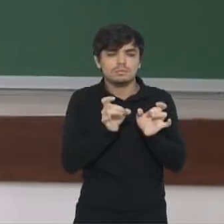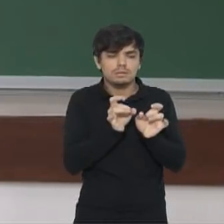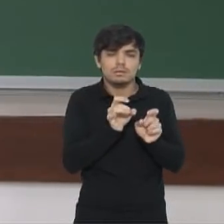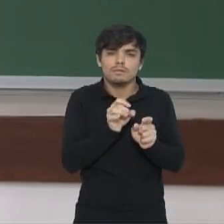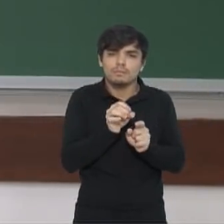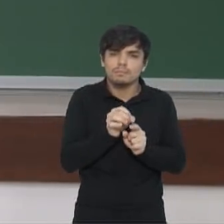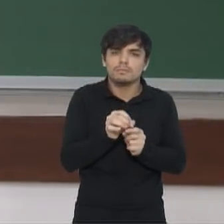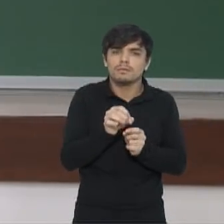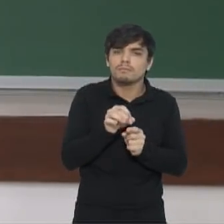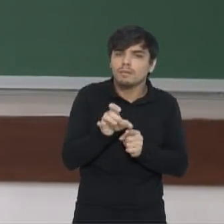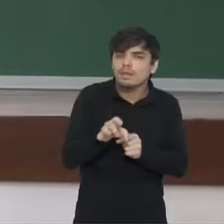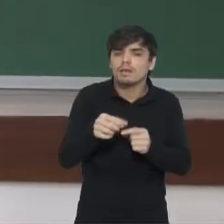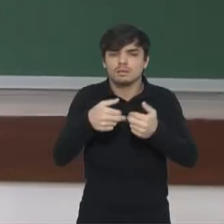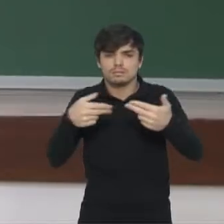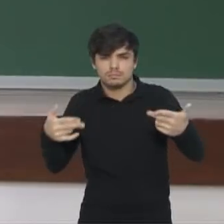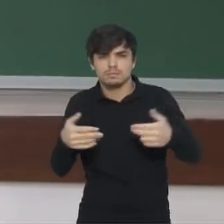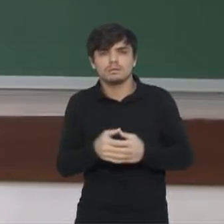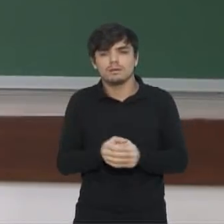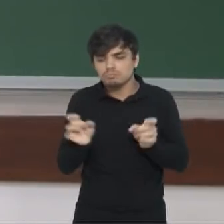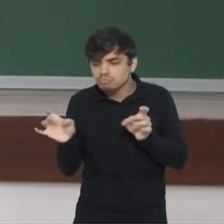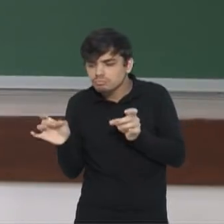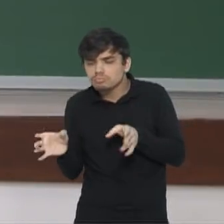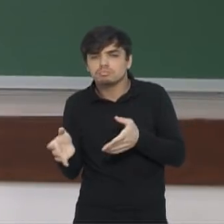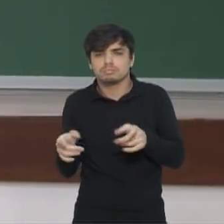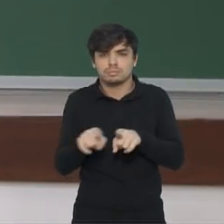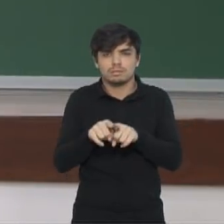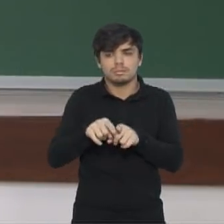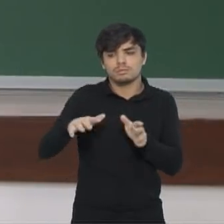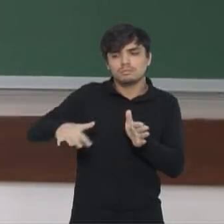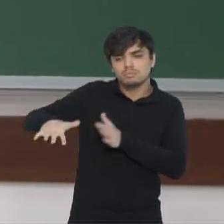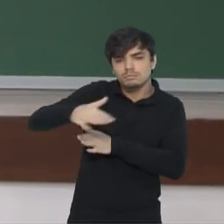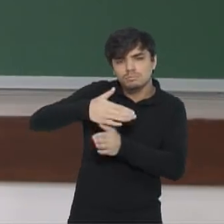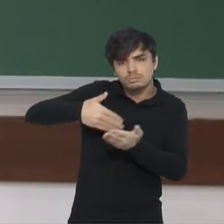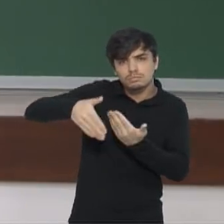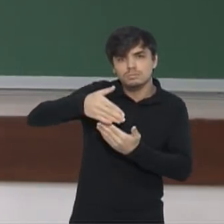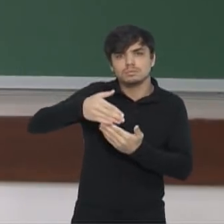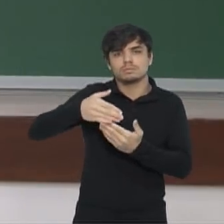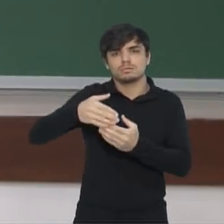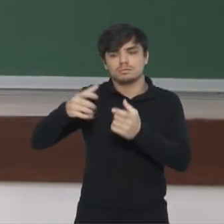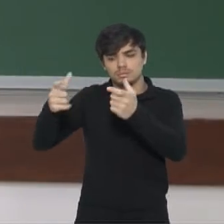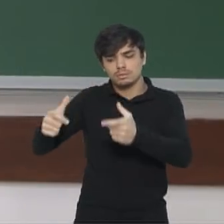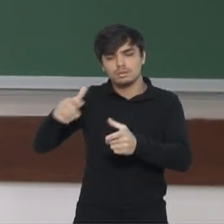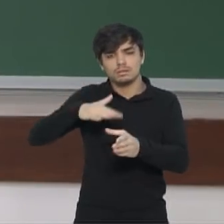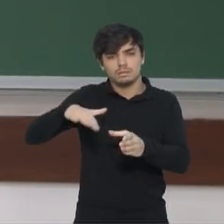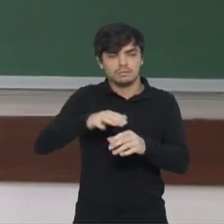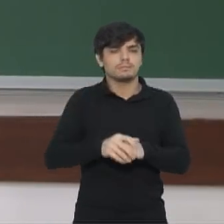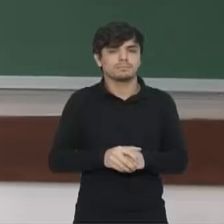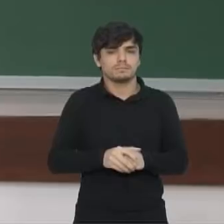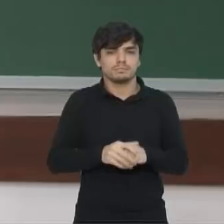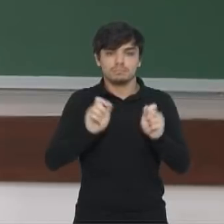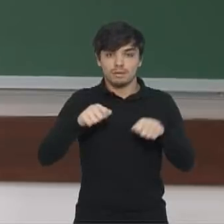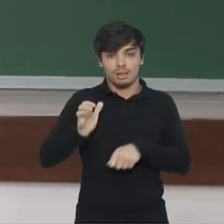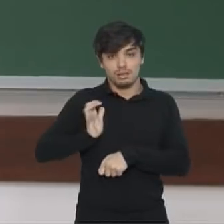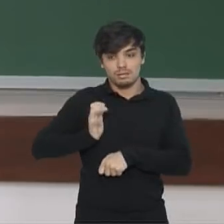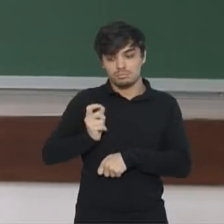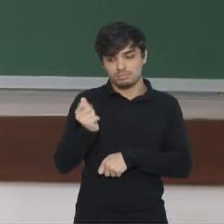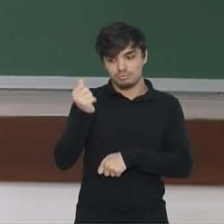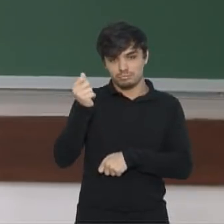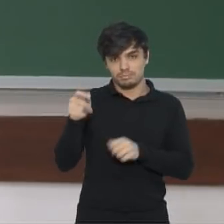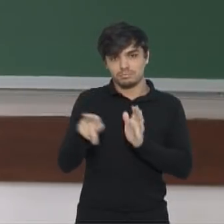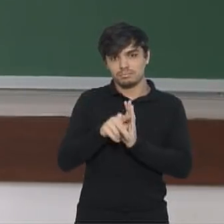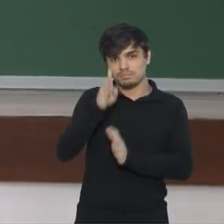fazer o seu comércio com outros povos, com outras regiões. Isso foi muito importante para a atividade comercial, para o enriquecimento de